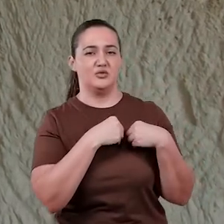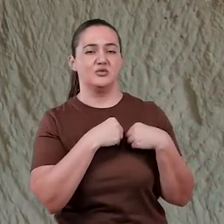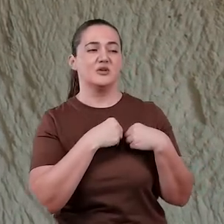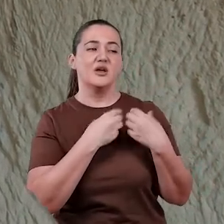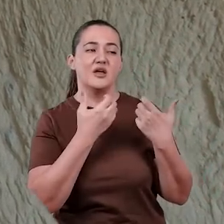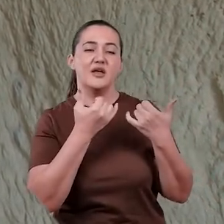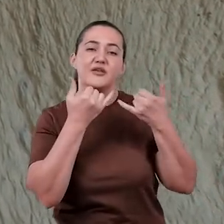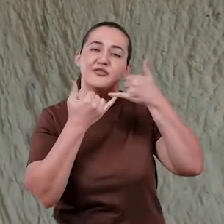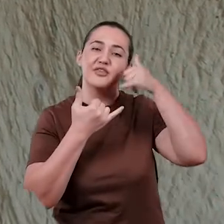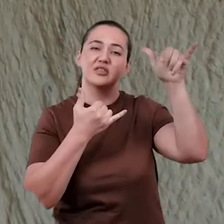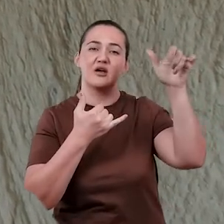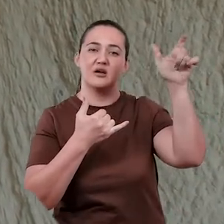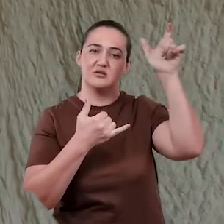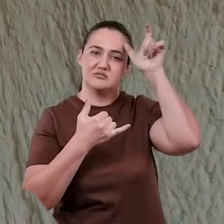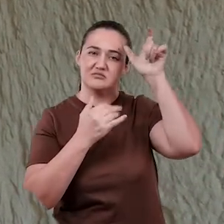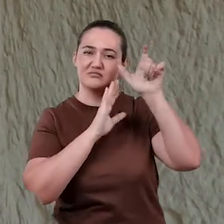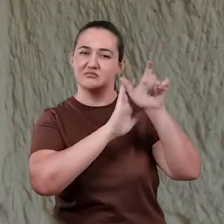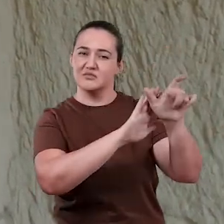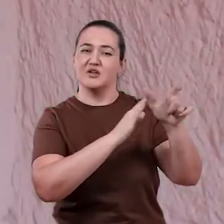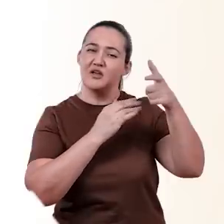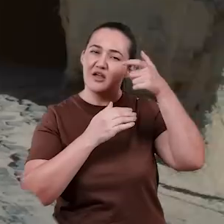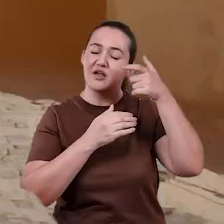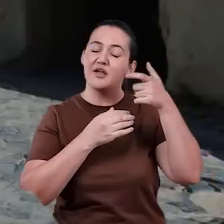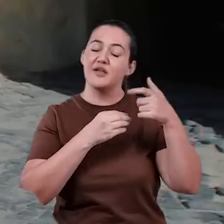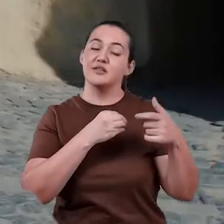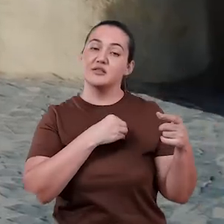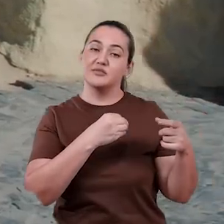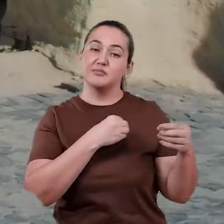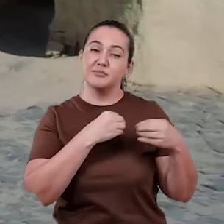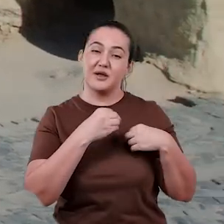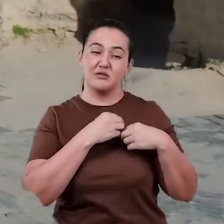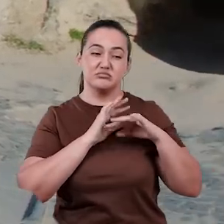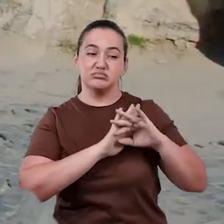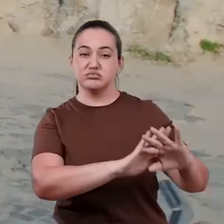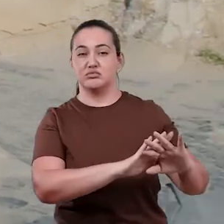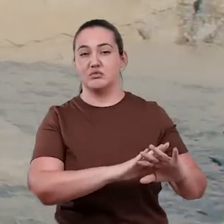terrível inimigo da humanidade, vencer a morte.